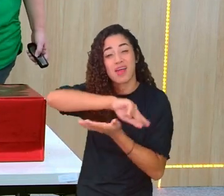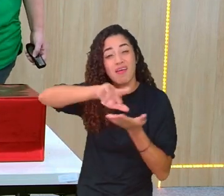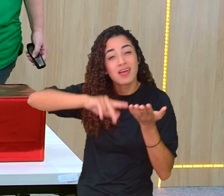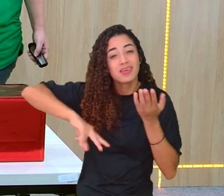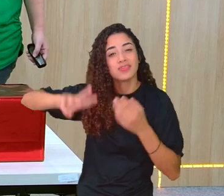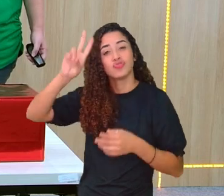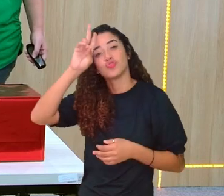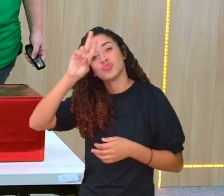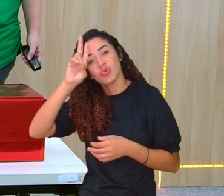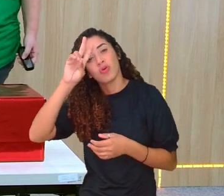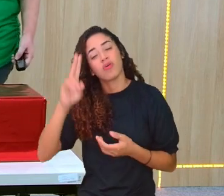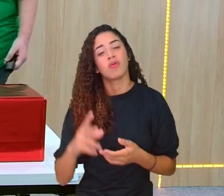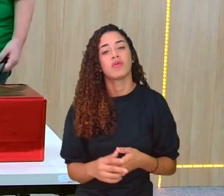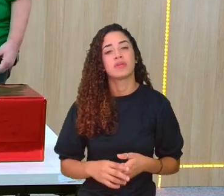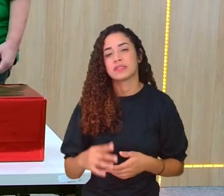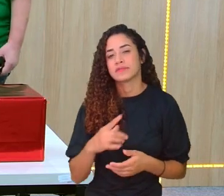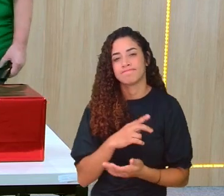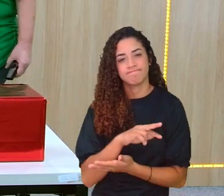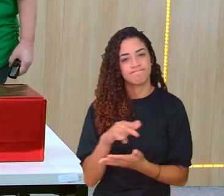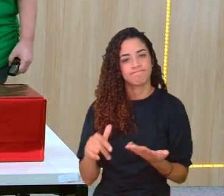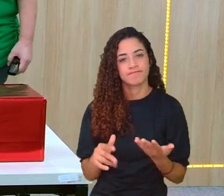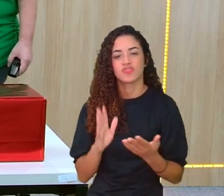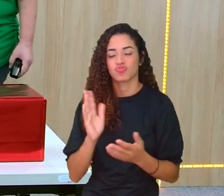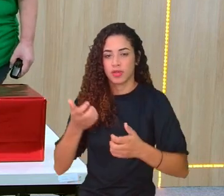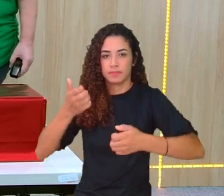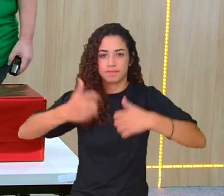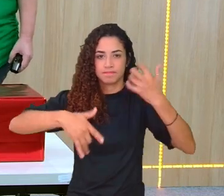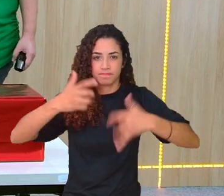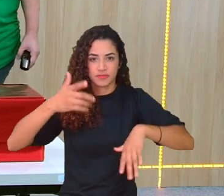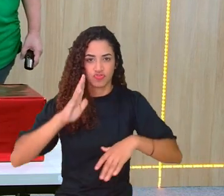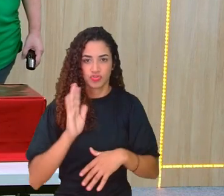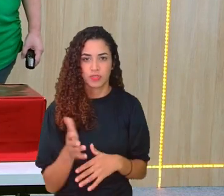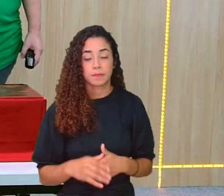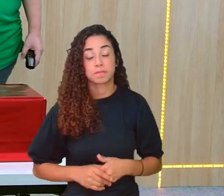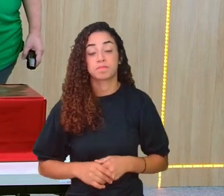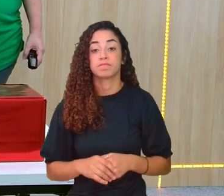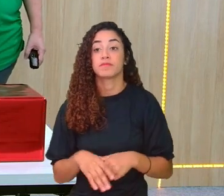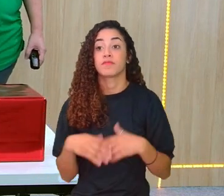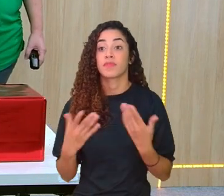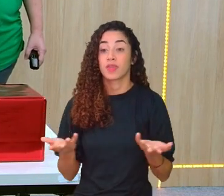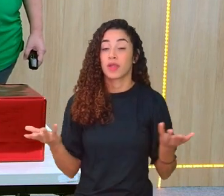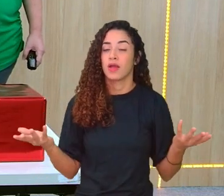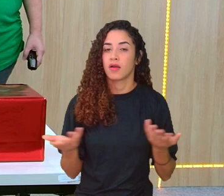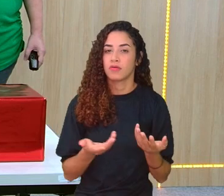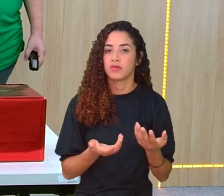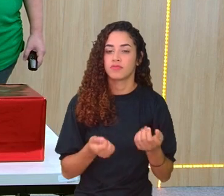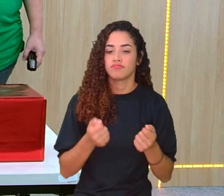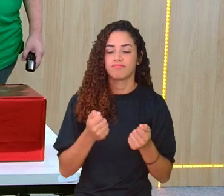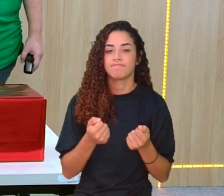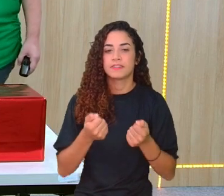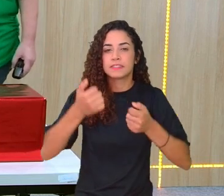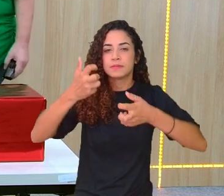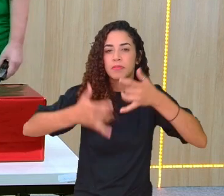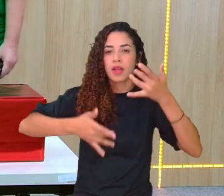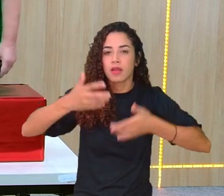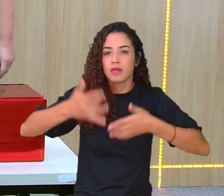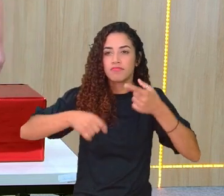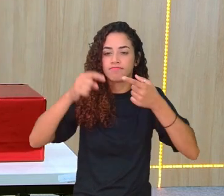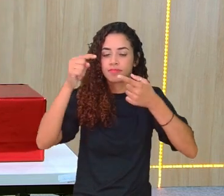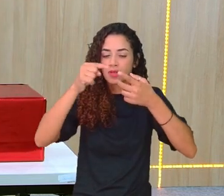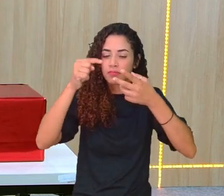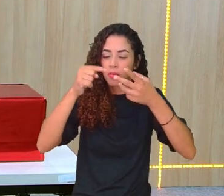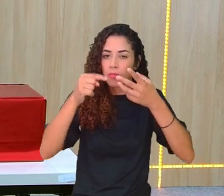questão do carneirinho, a gente já falou por aqui. Bom, o passo a passo. Se eu tiver